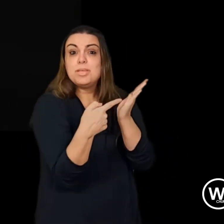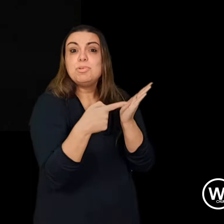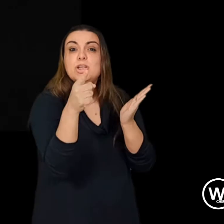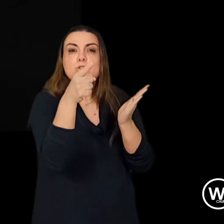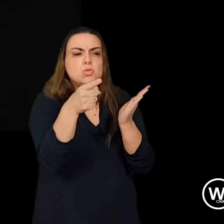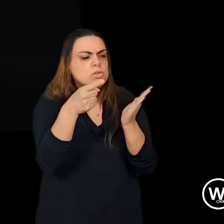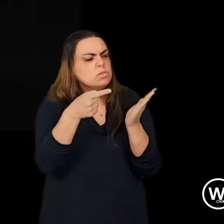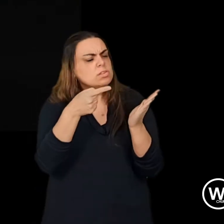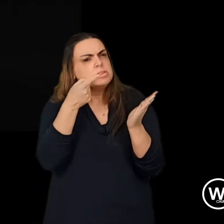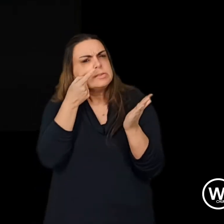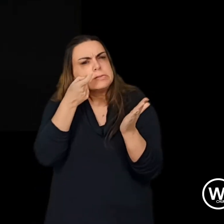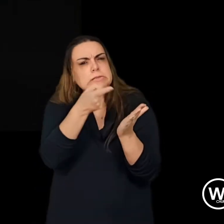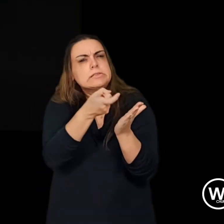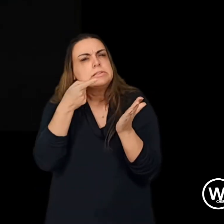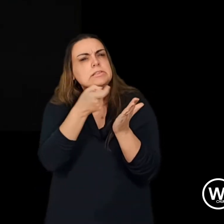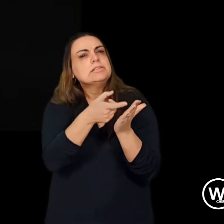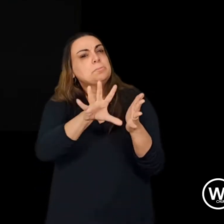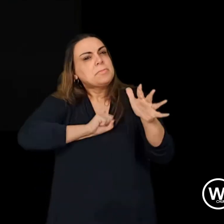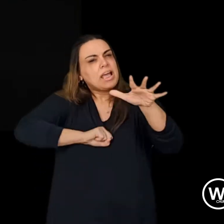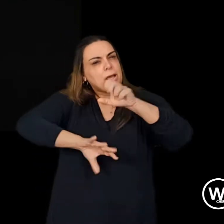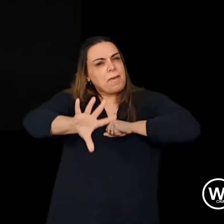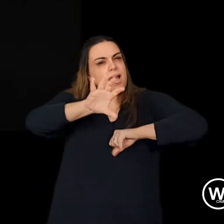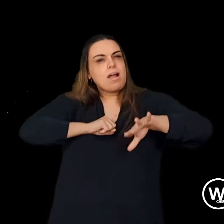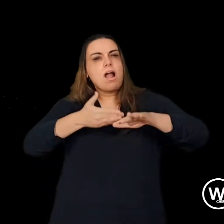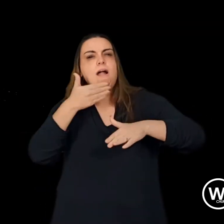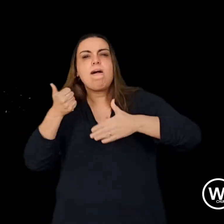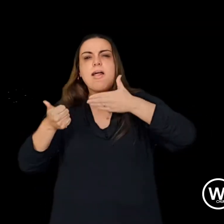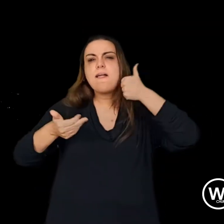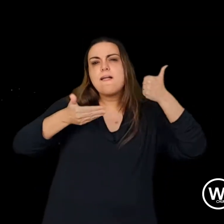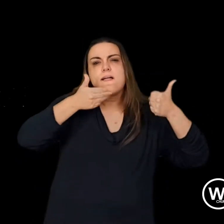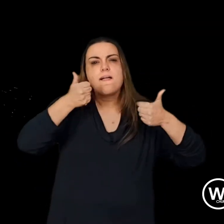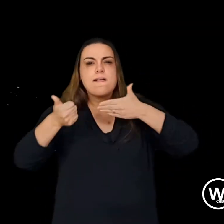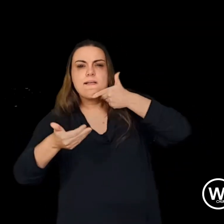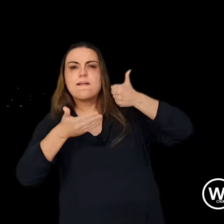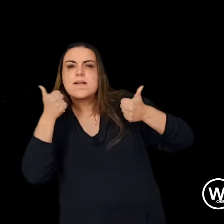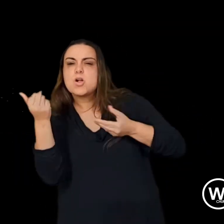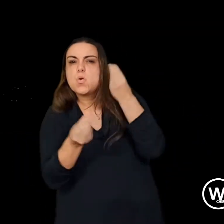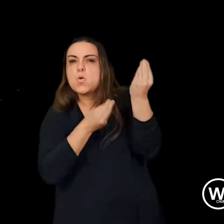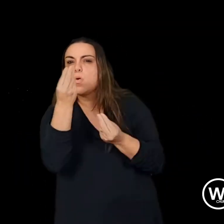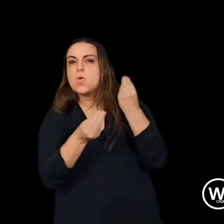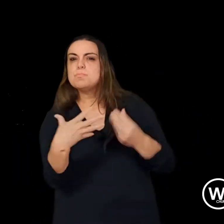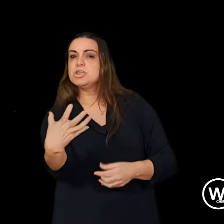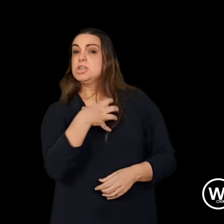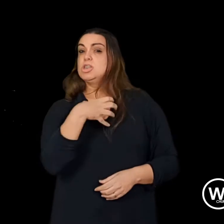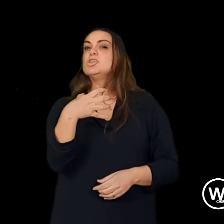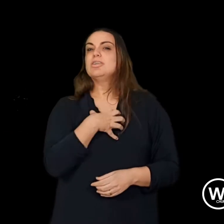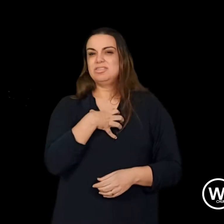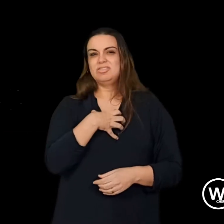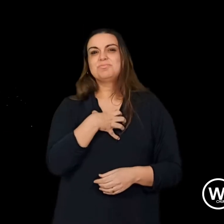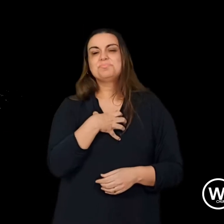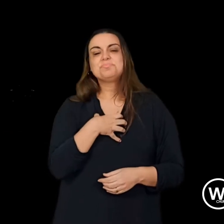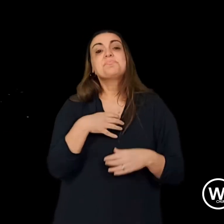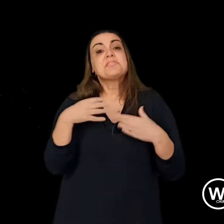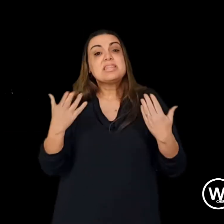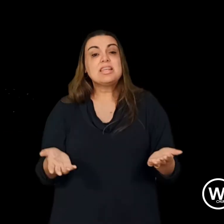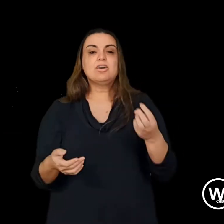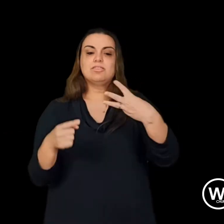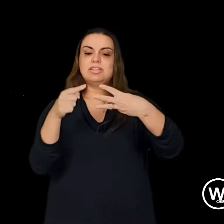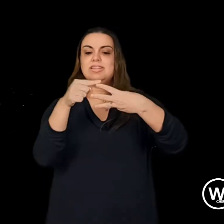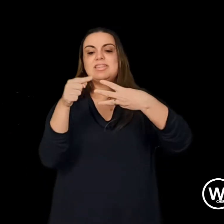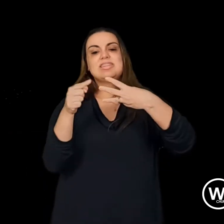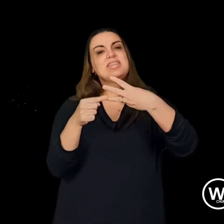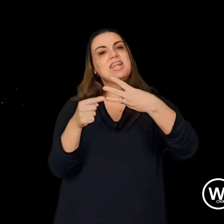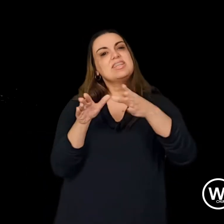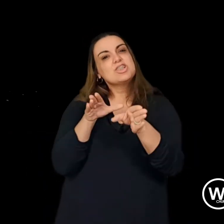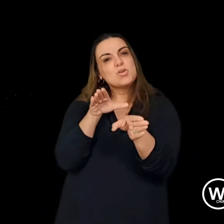orienta. Buscar conselhos, buscar sabedoria, buscar entendimento. E eu queria trazer aqui 3 conselhos de um pai